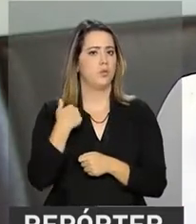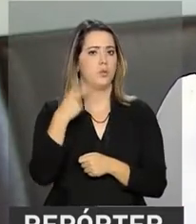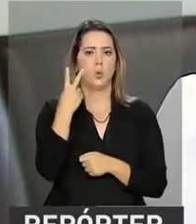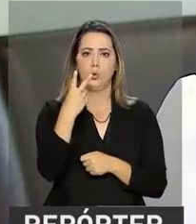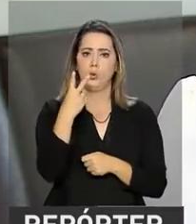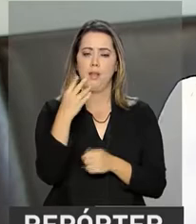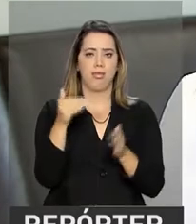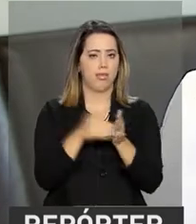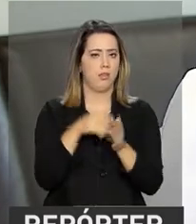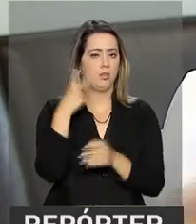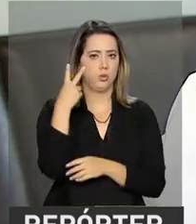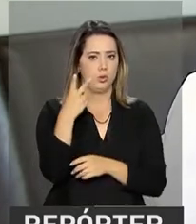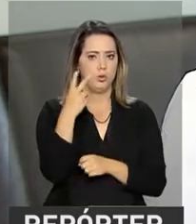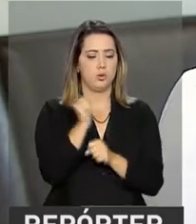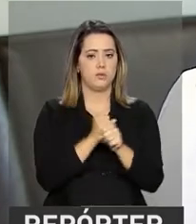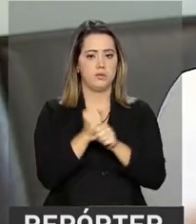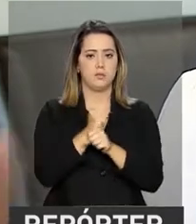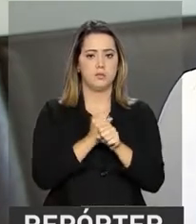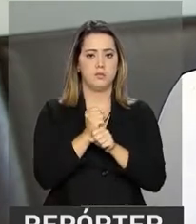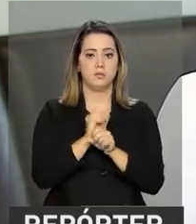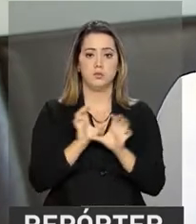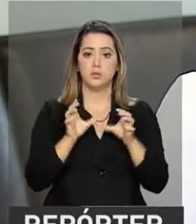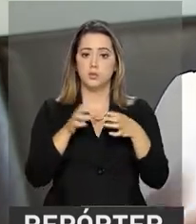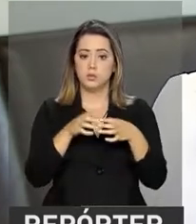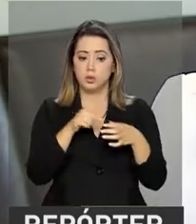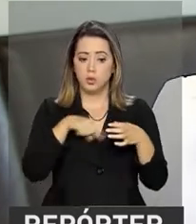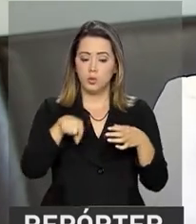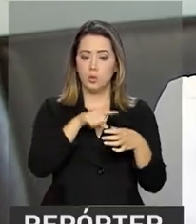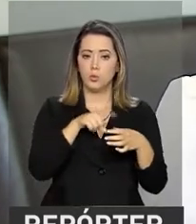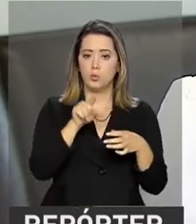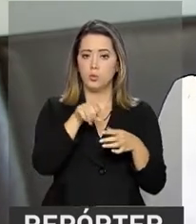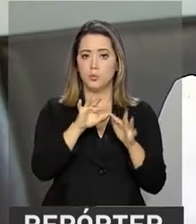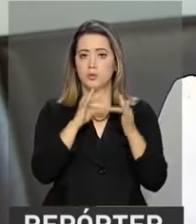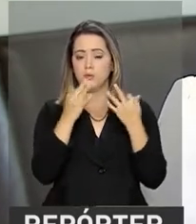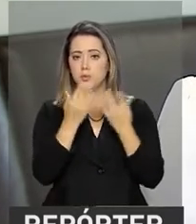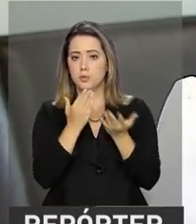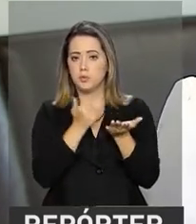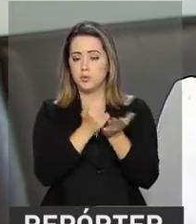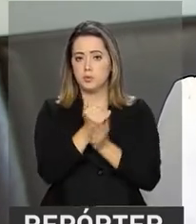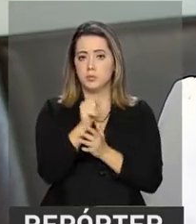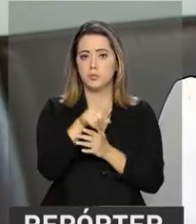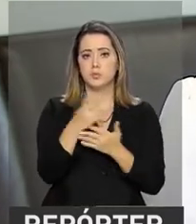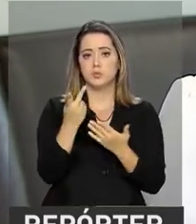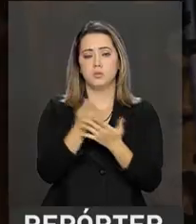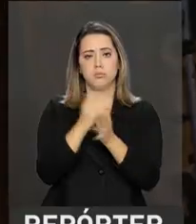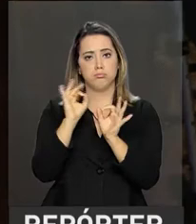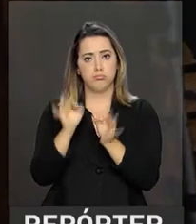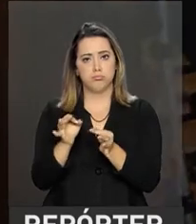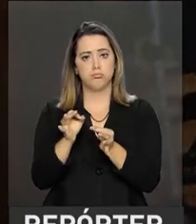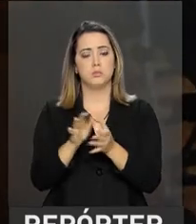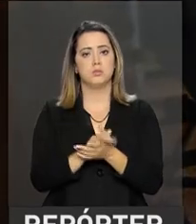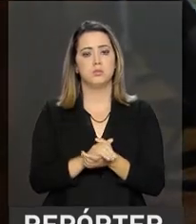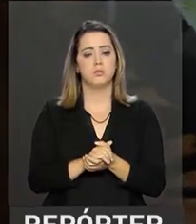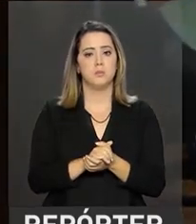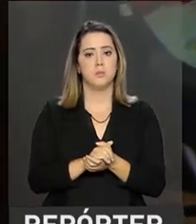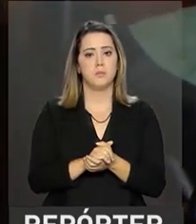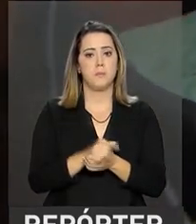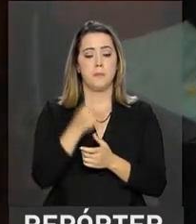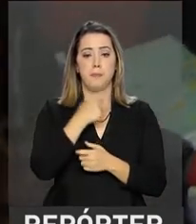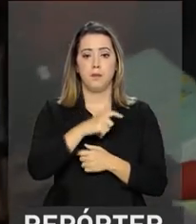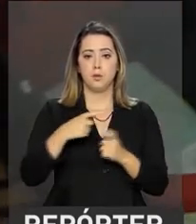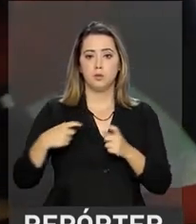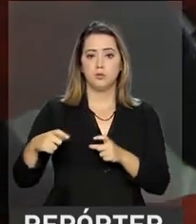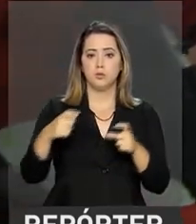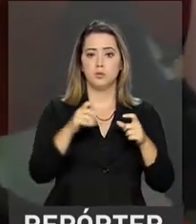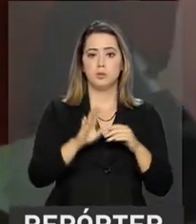de 2 anos. É até que a situação lá na família de origem dela seja resolvida. Aqui é onde ficavam as